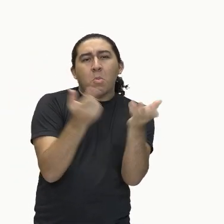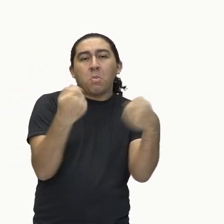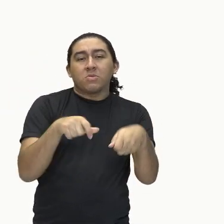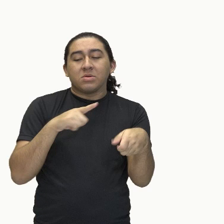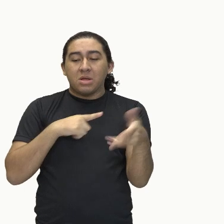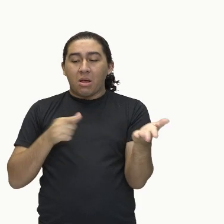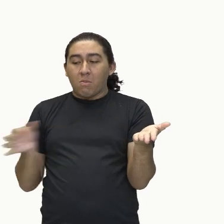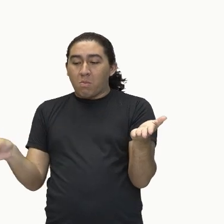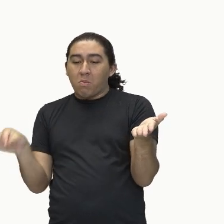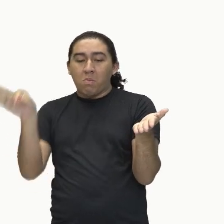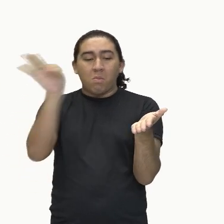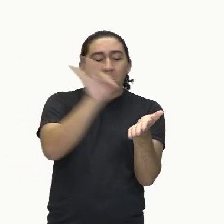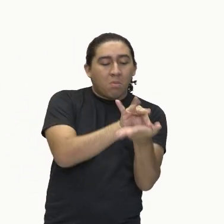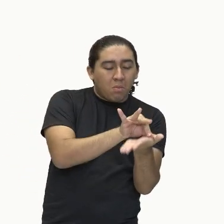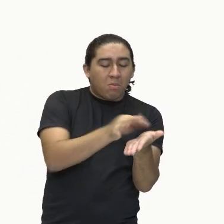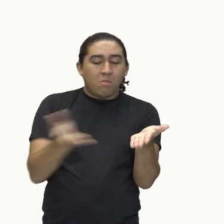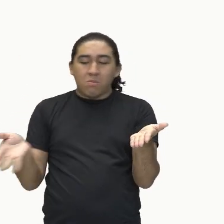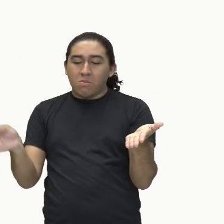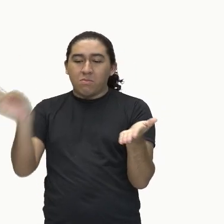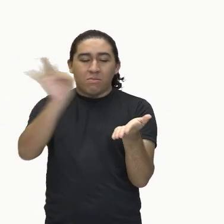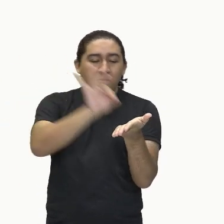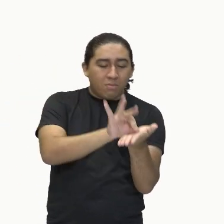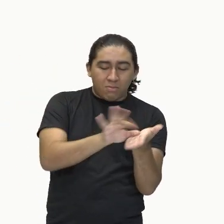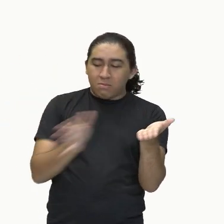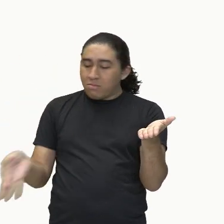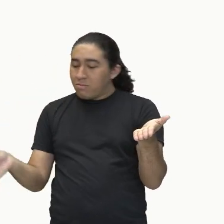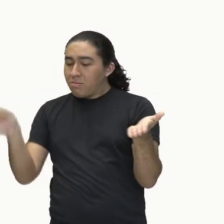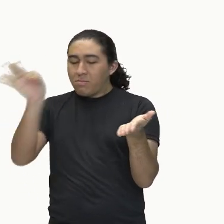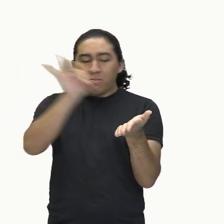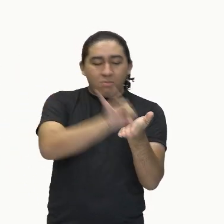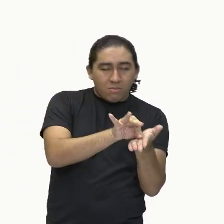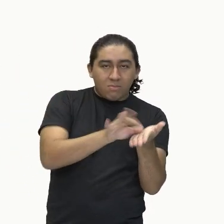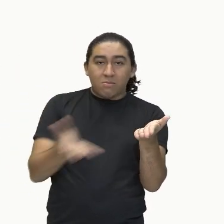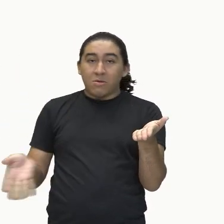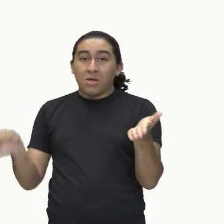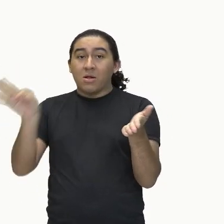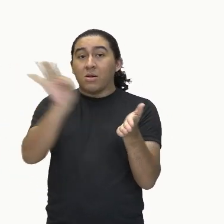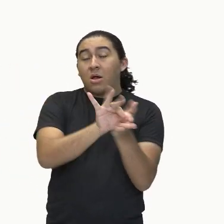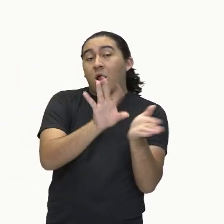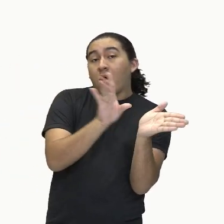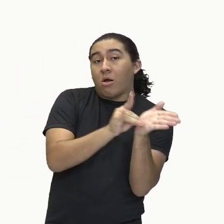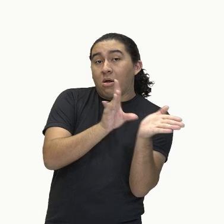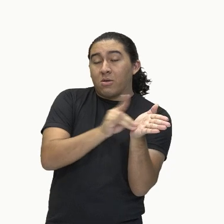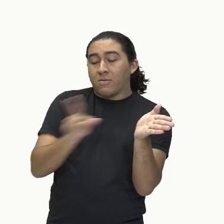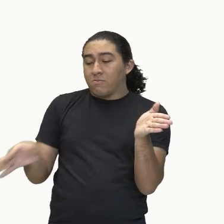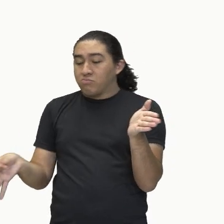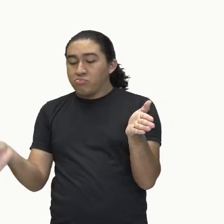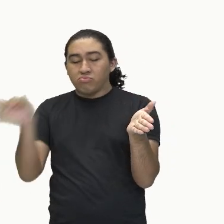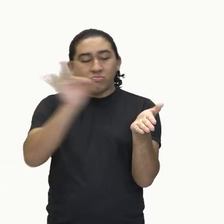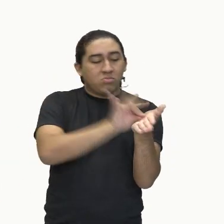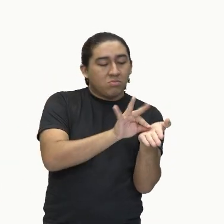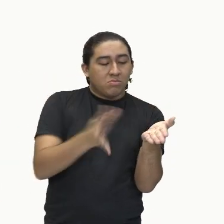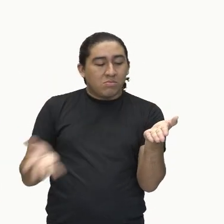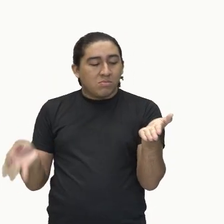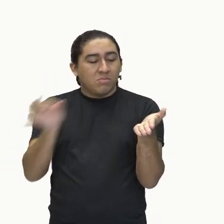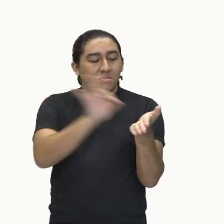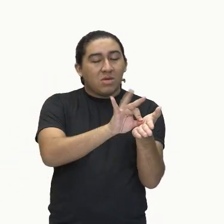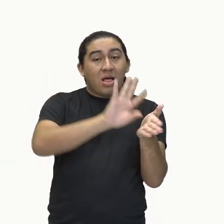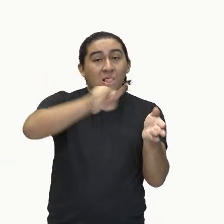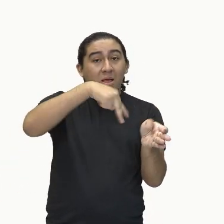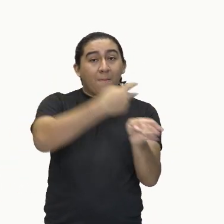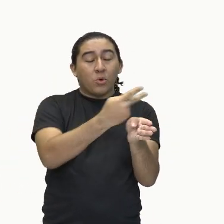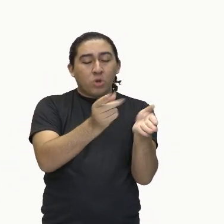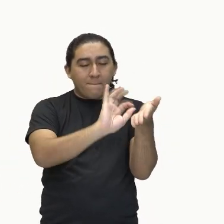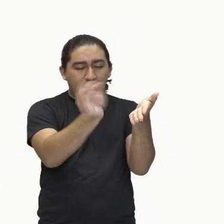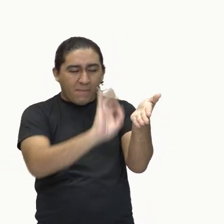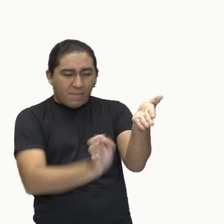conscienciosamente na ordem em que elas são tiradas do saco, o poema se parecerá com